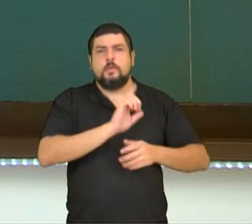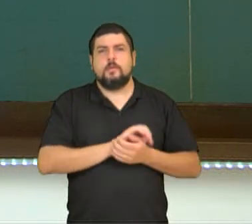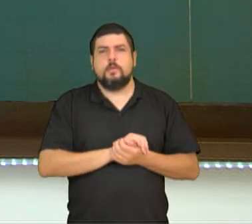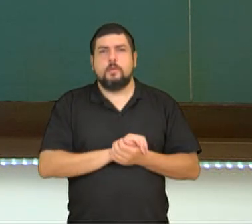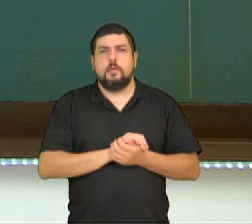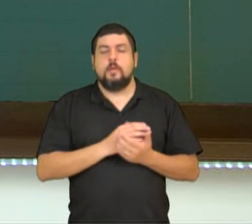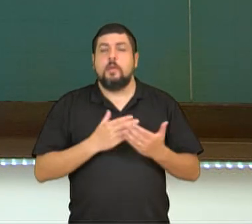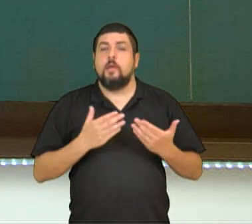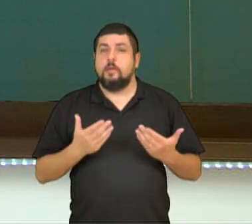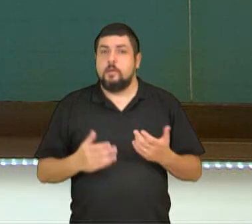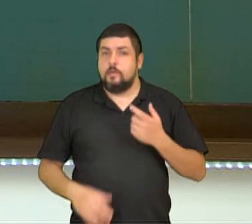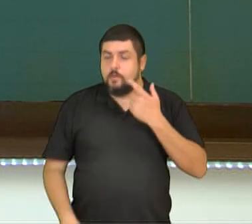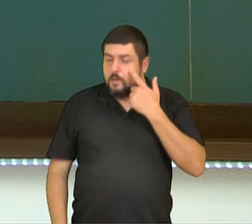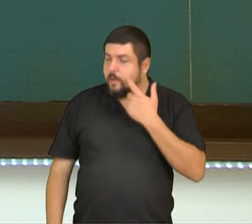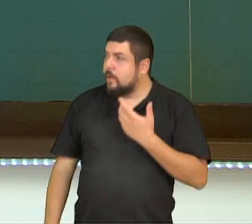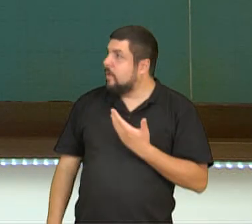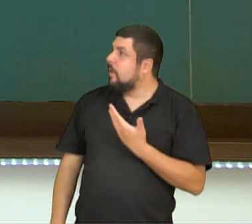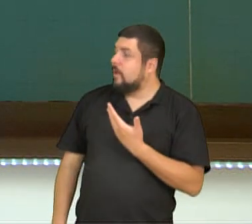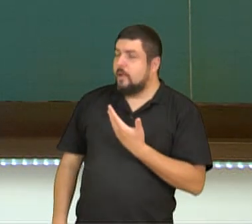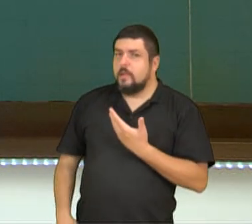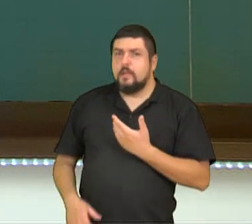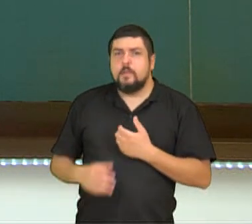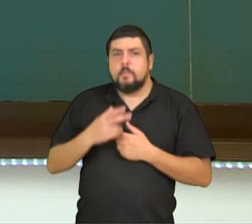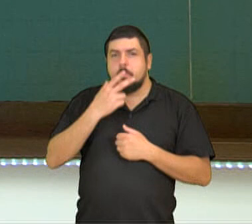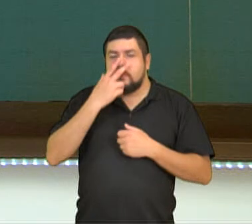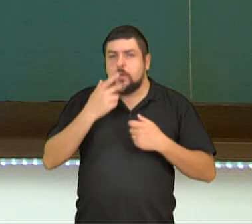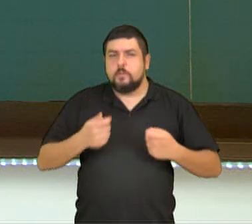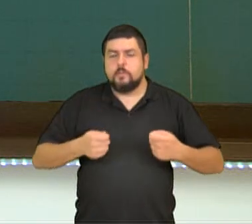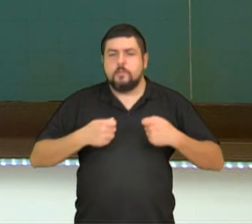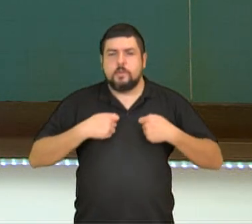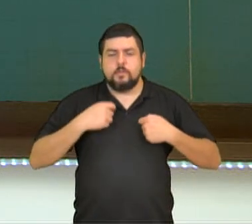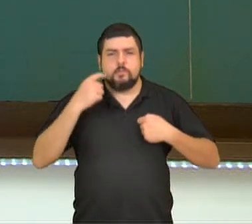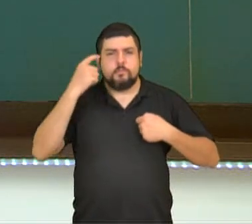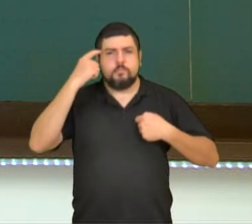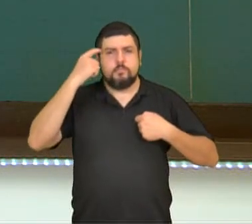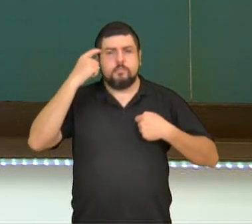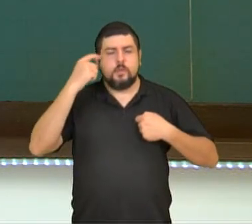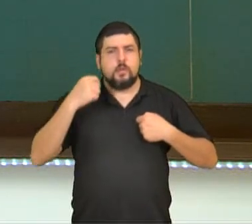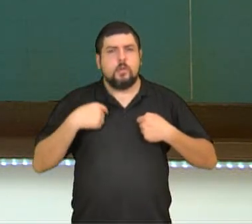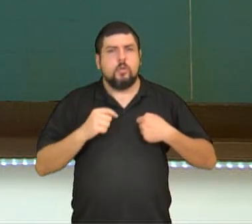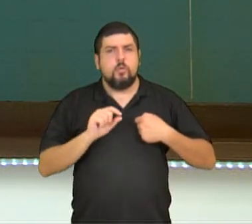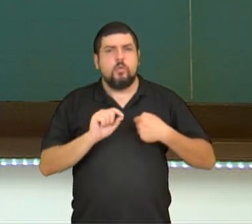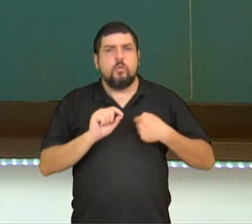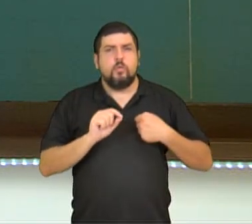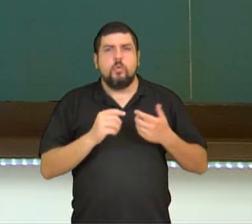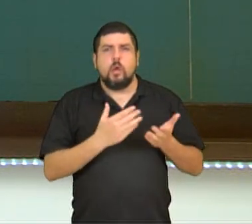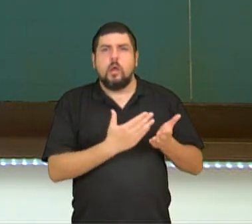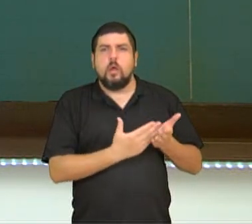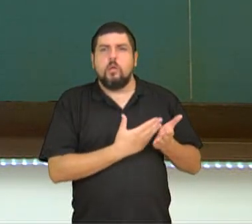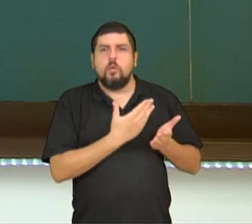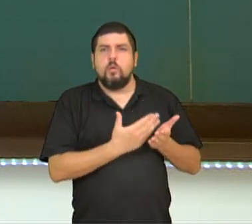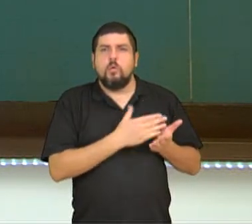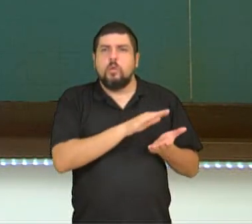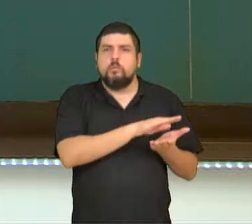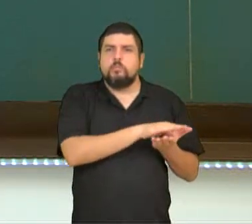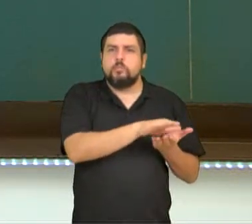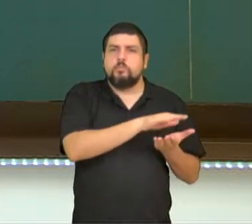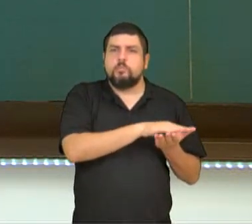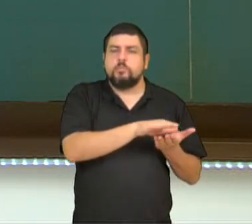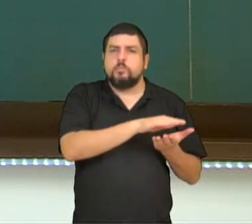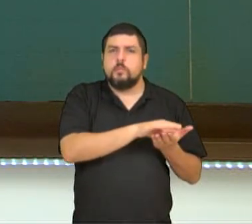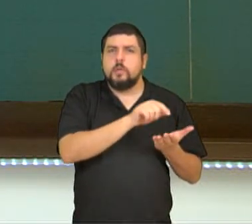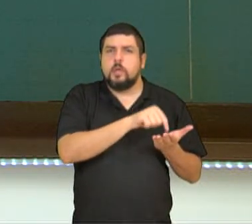nessa charge a respeito dessa questão, né, da substituição do livro impresso pelo livro em PDF, pelos